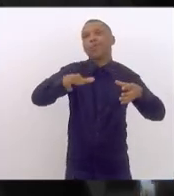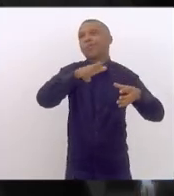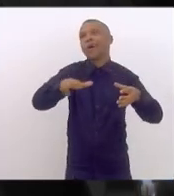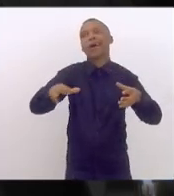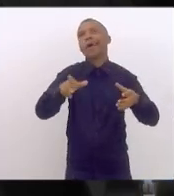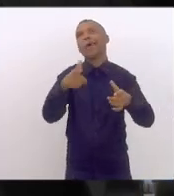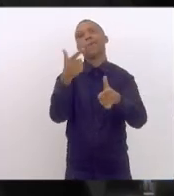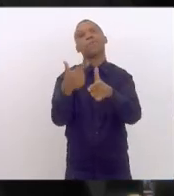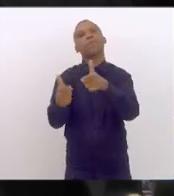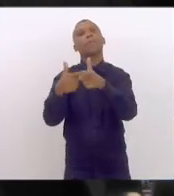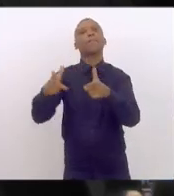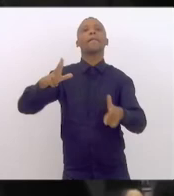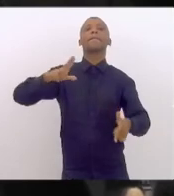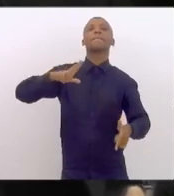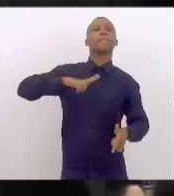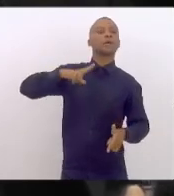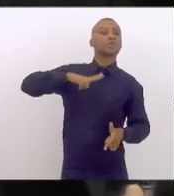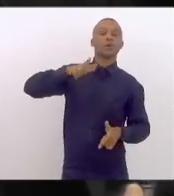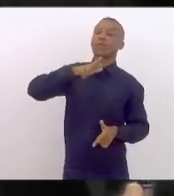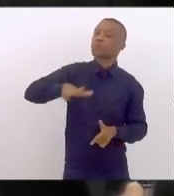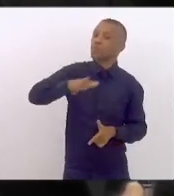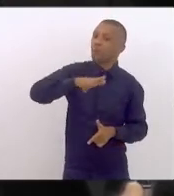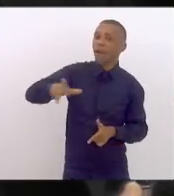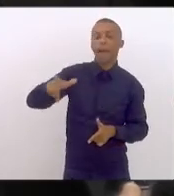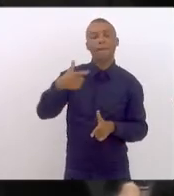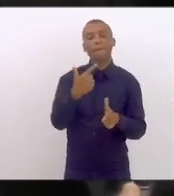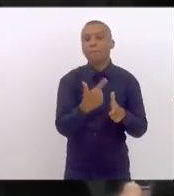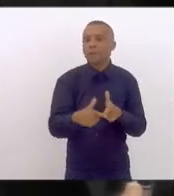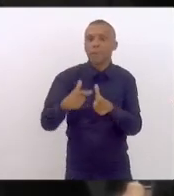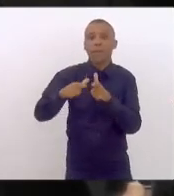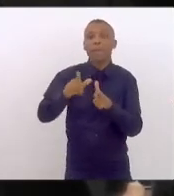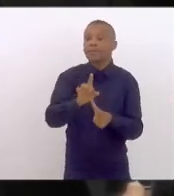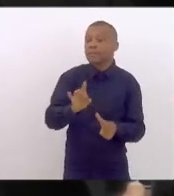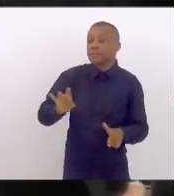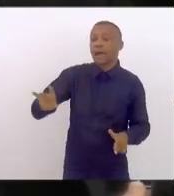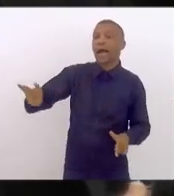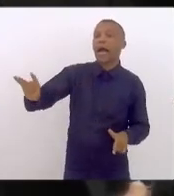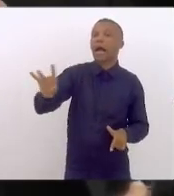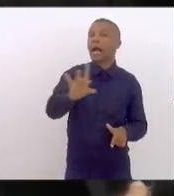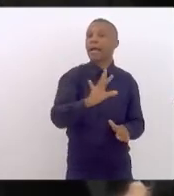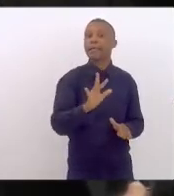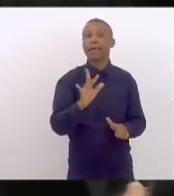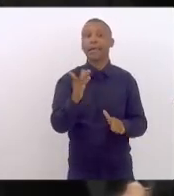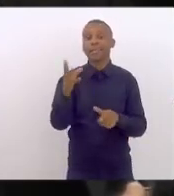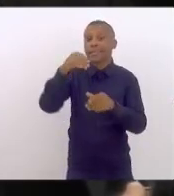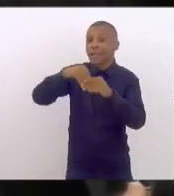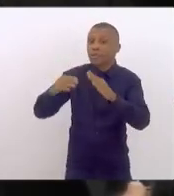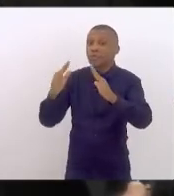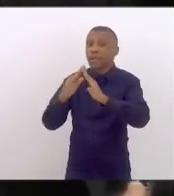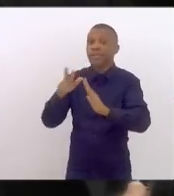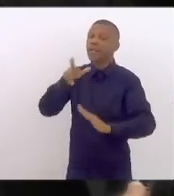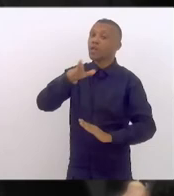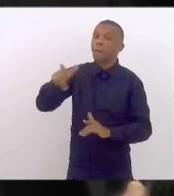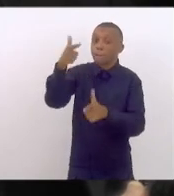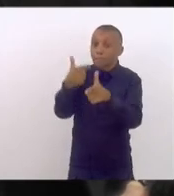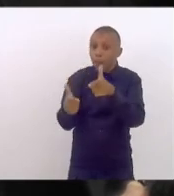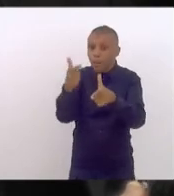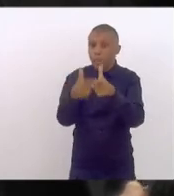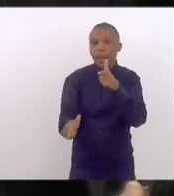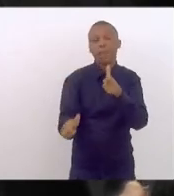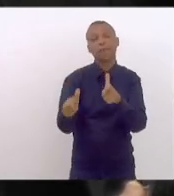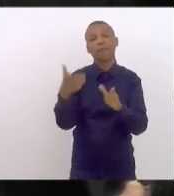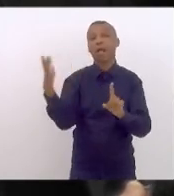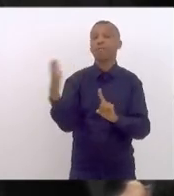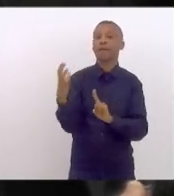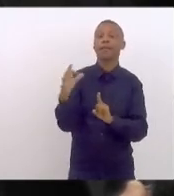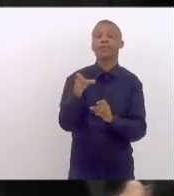há problemas particulares problemas vividos entre quatro paredes problemas que afetam bairros